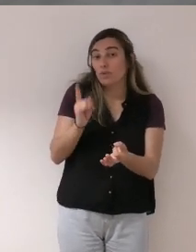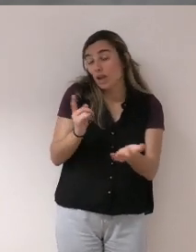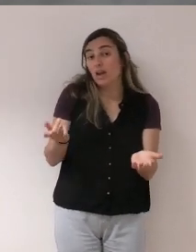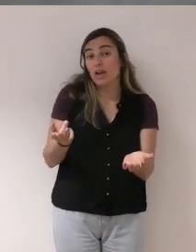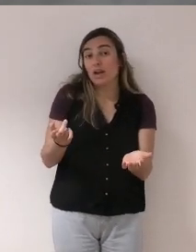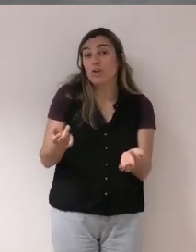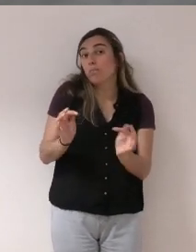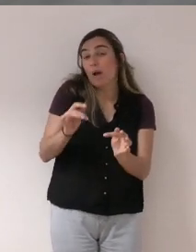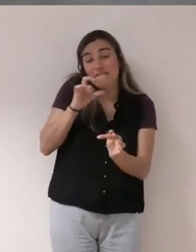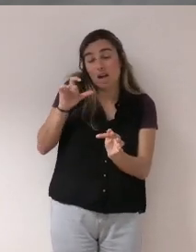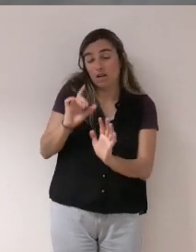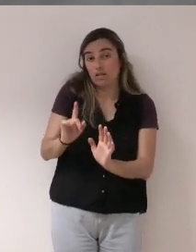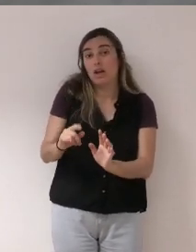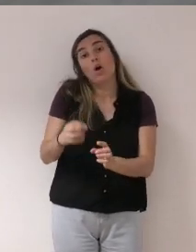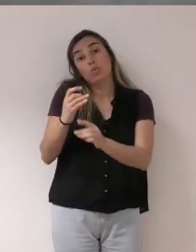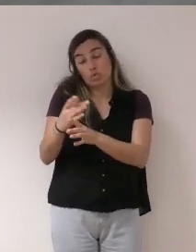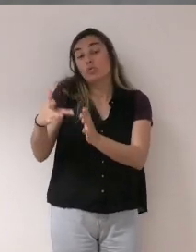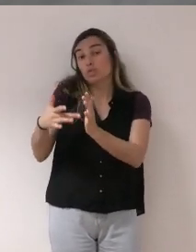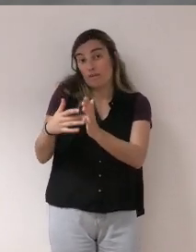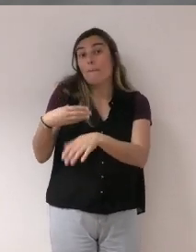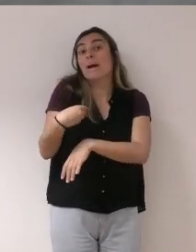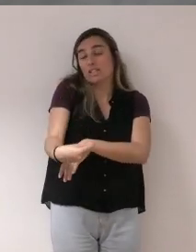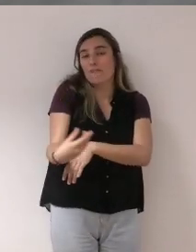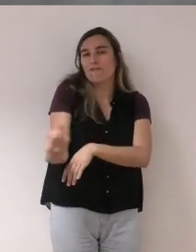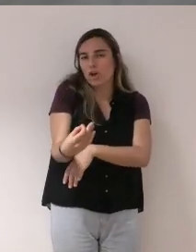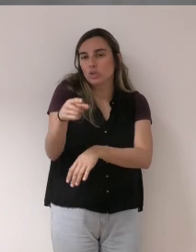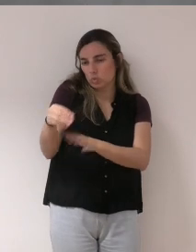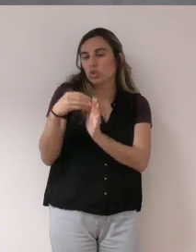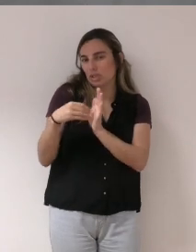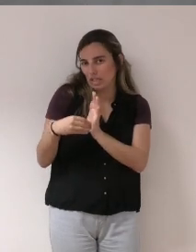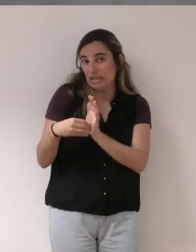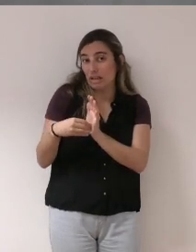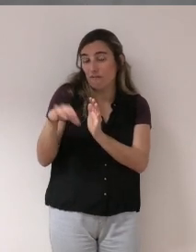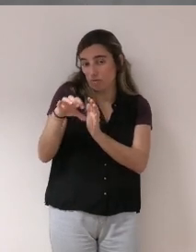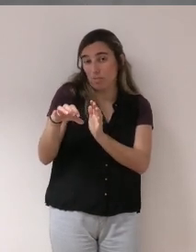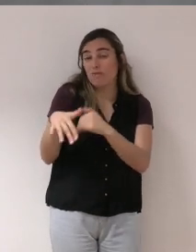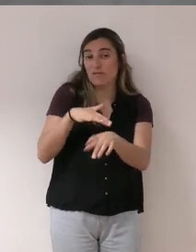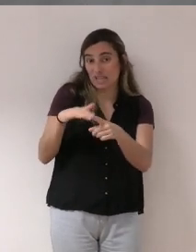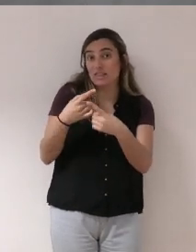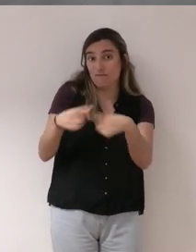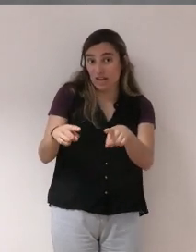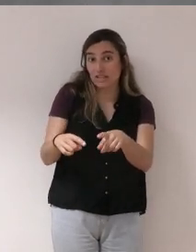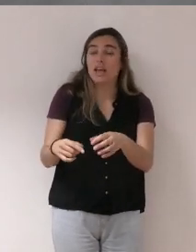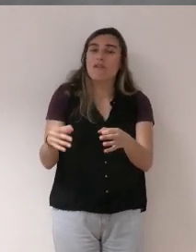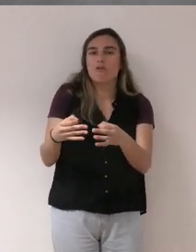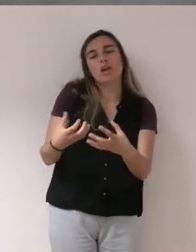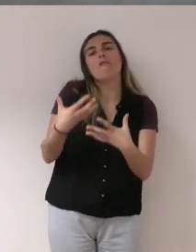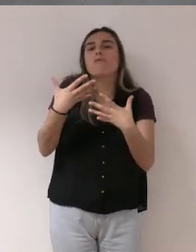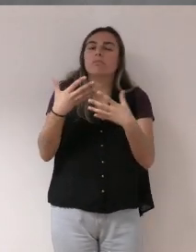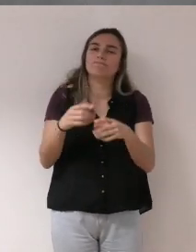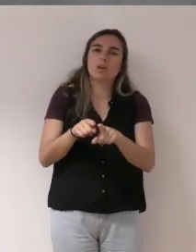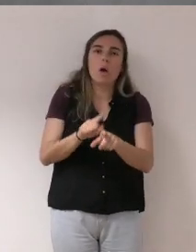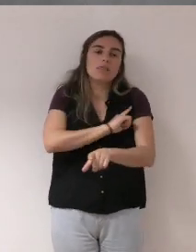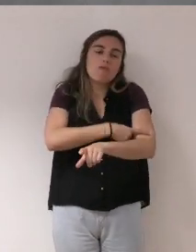dispensável. E os outros livros, de facto, a questão da sua escrita é outra. É a questão da densidade, não é? De uma coisa que